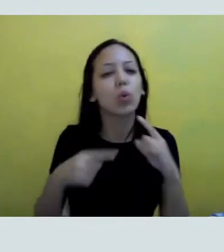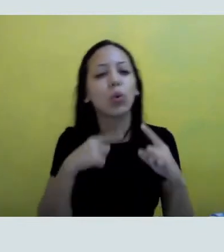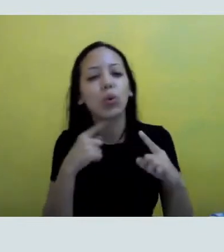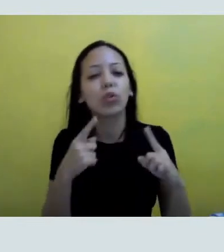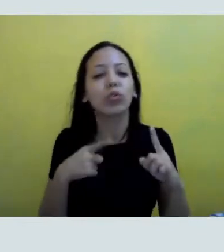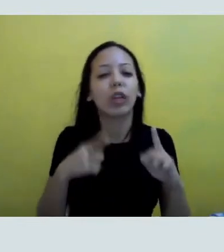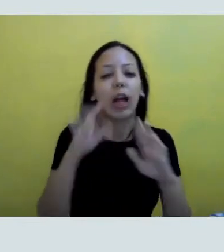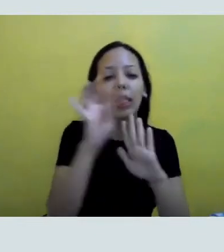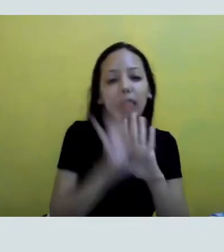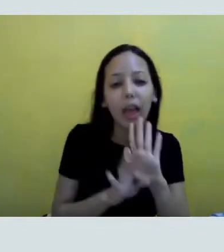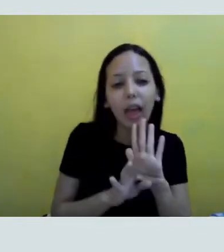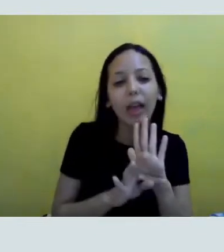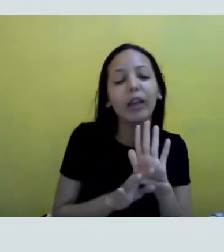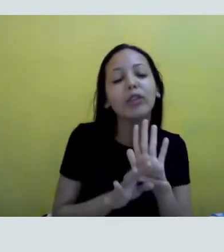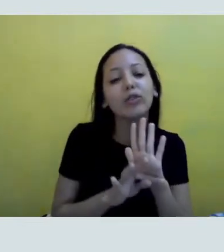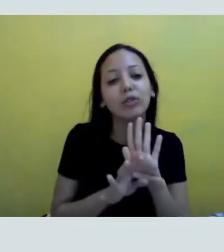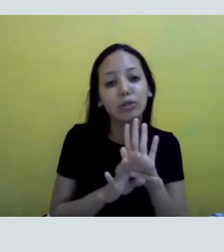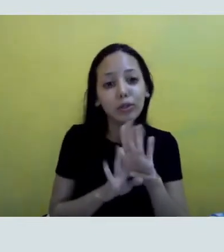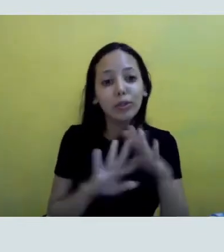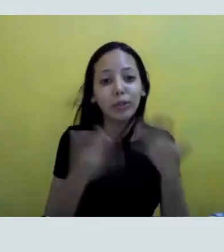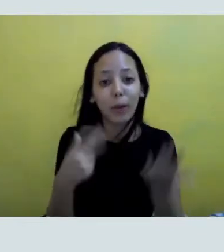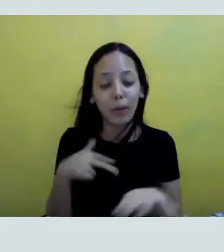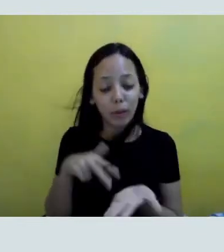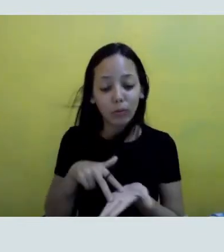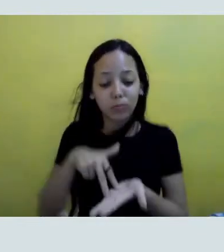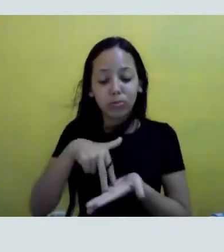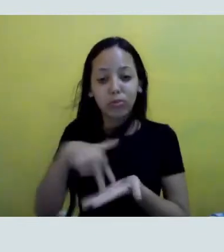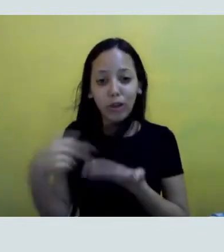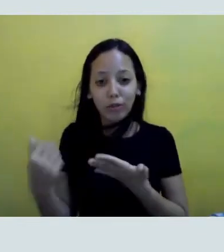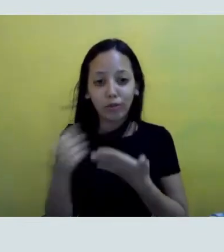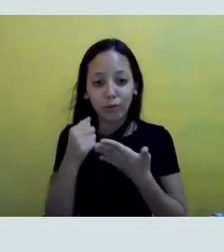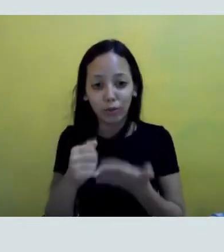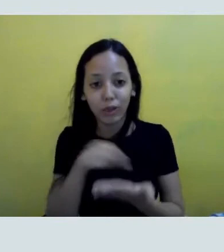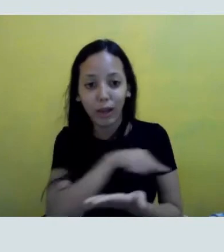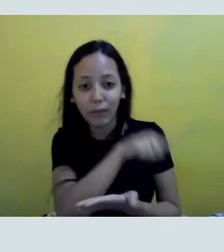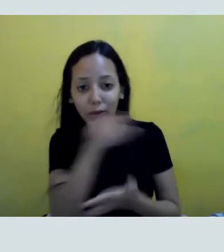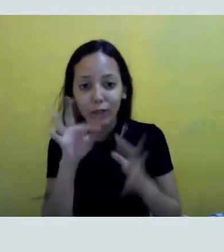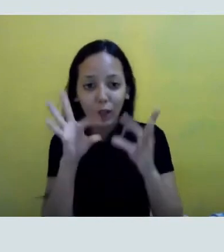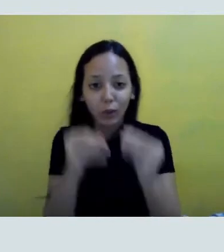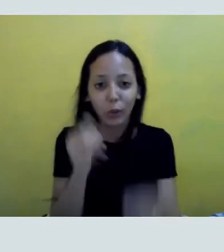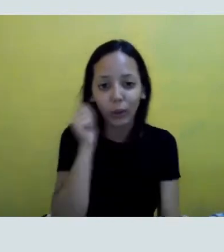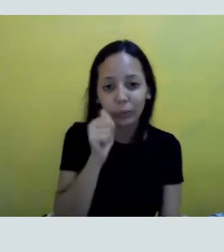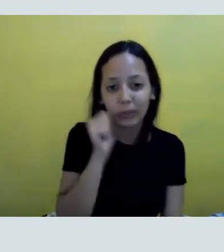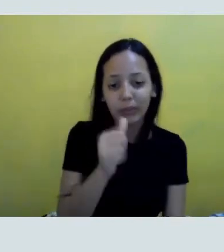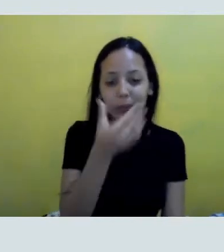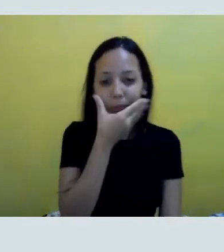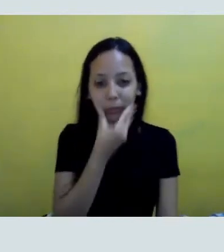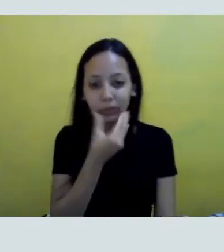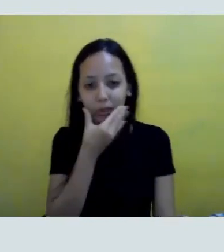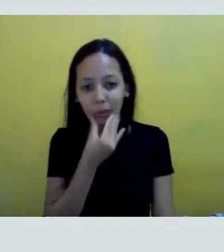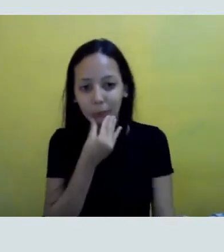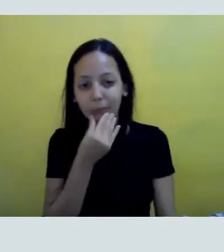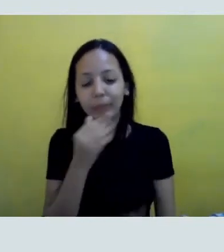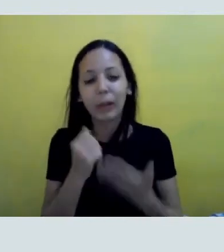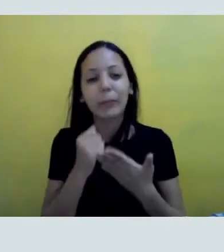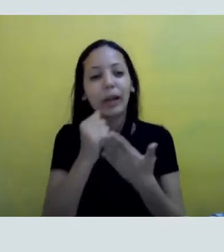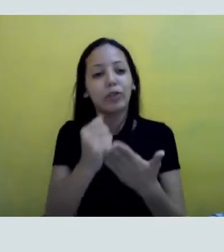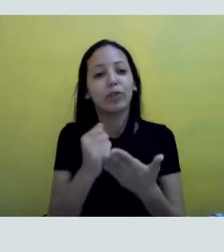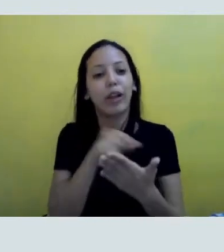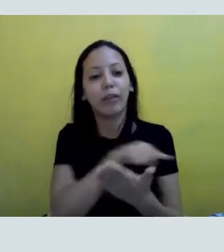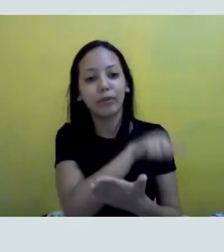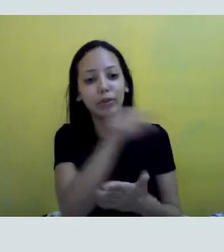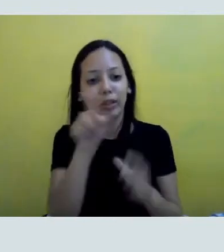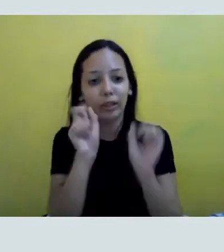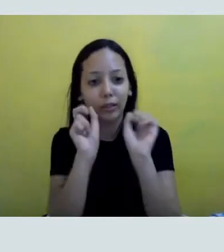alguma indicação, estou à disposição de todo mundo, de todas e todos, para poder ajudar de qualquer forma